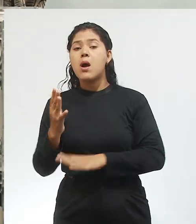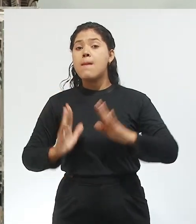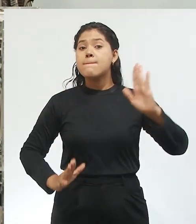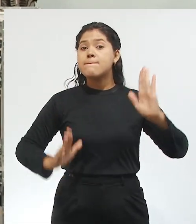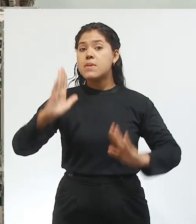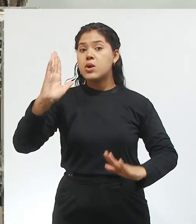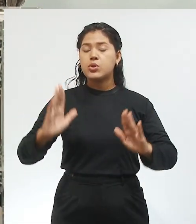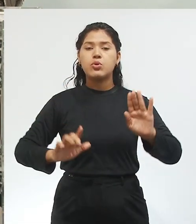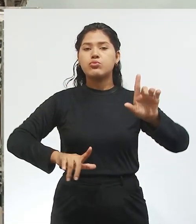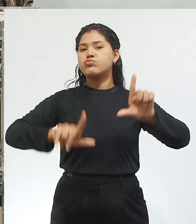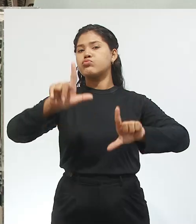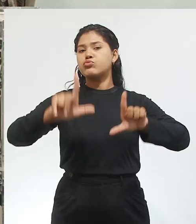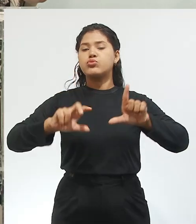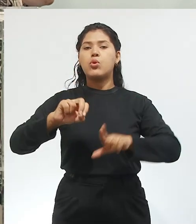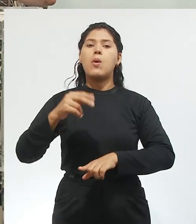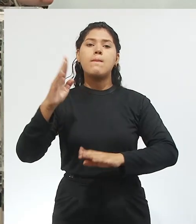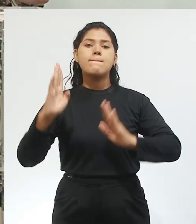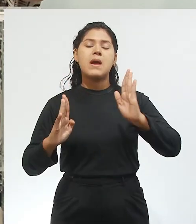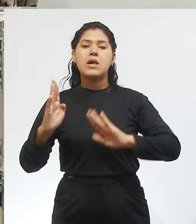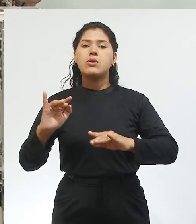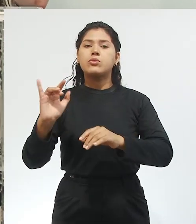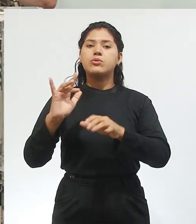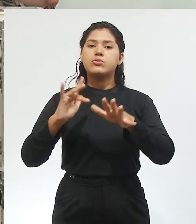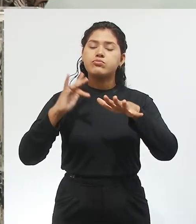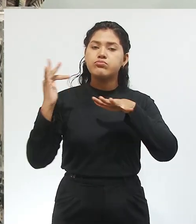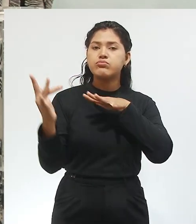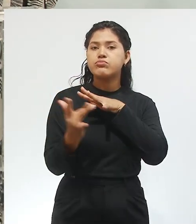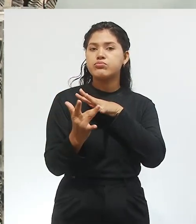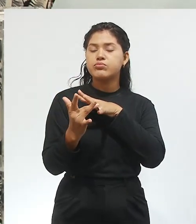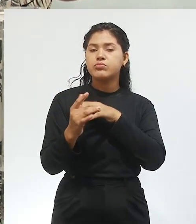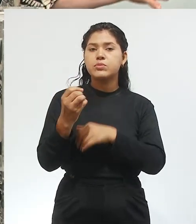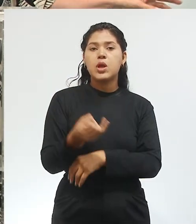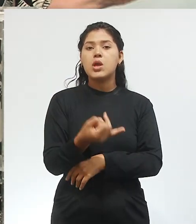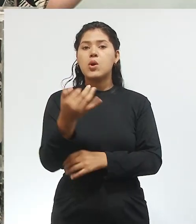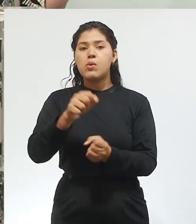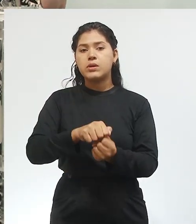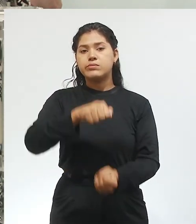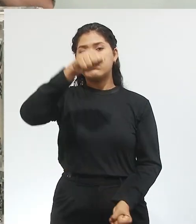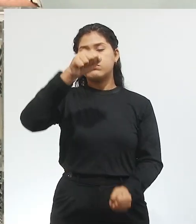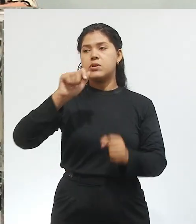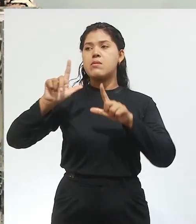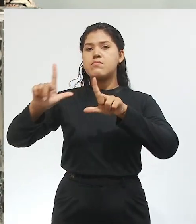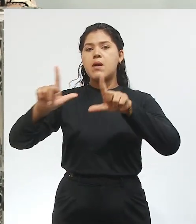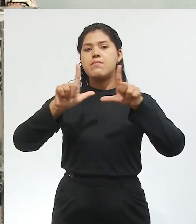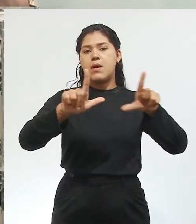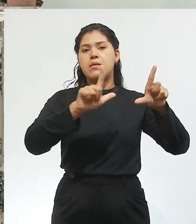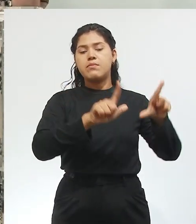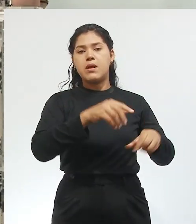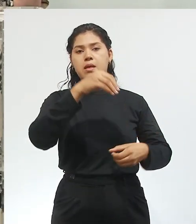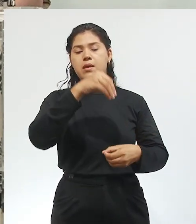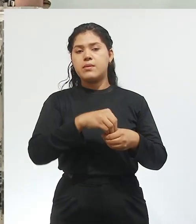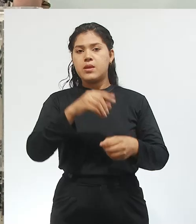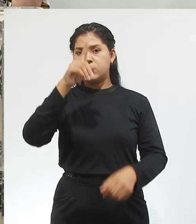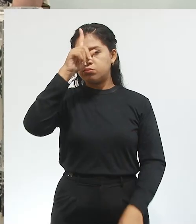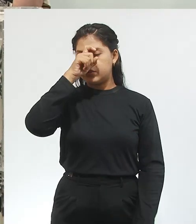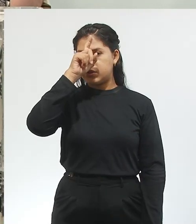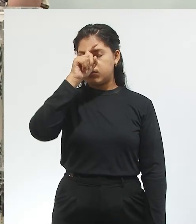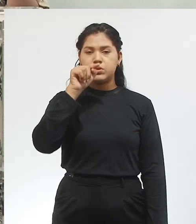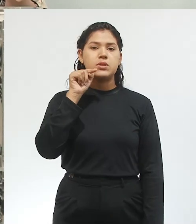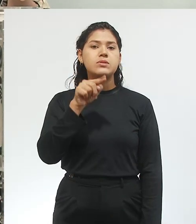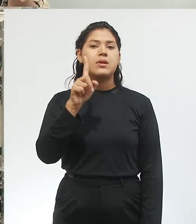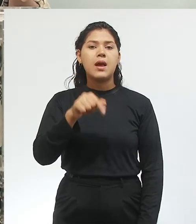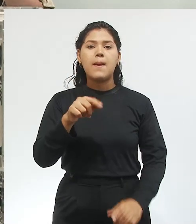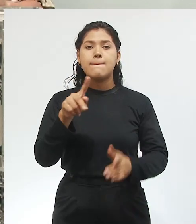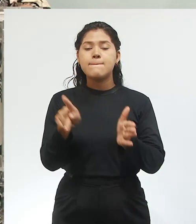por quanto tempo ficou lá a rede social divulgando aquilo, ou quantos cartazes foram distribuídos nos postos de saúde. Isso é uma mensuração